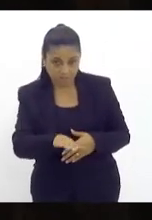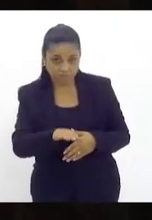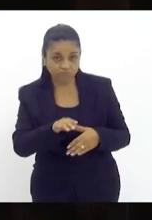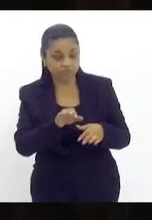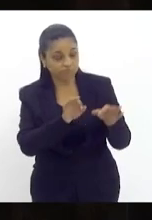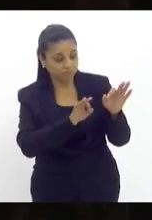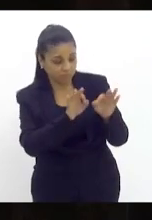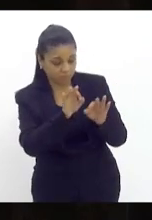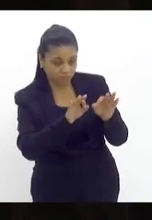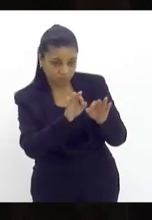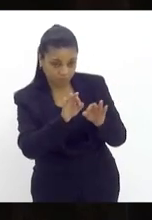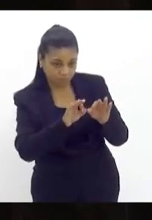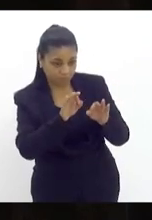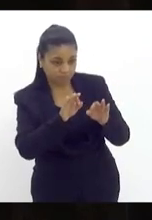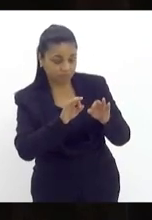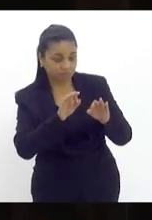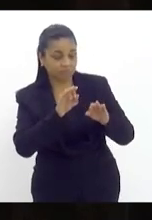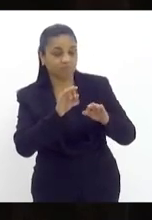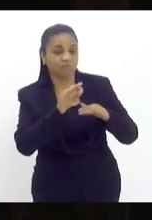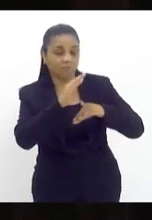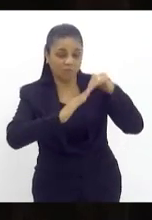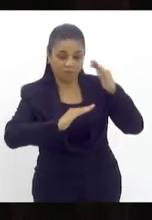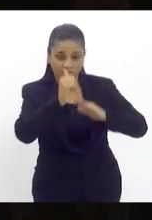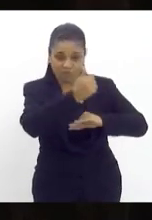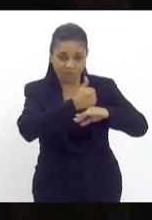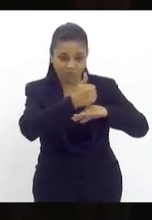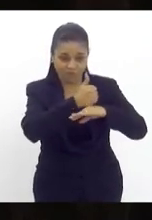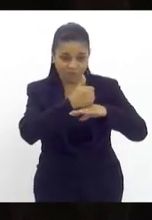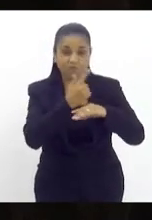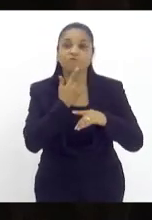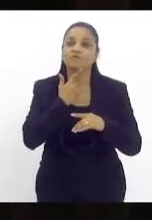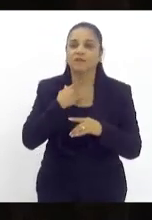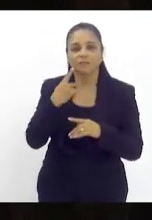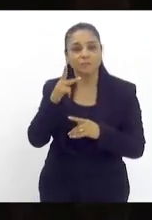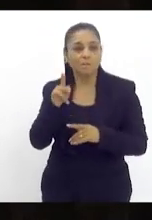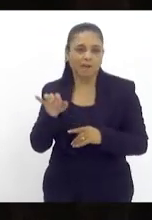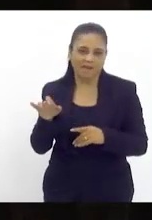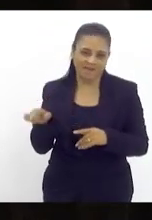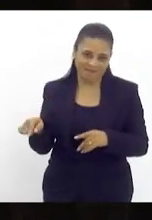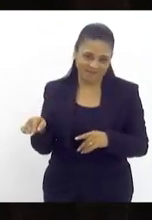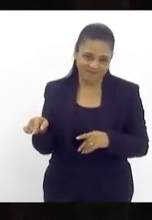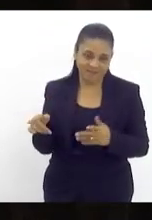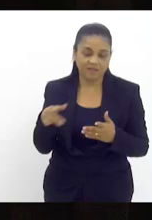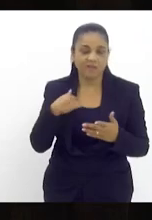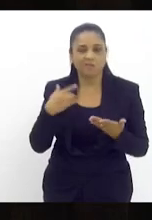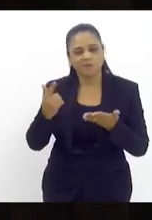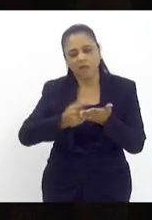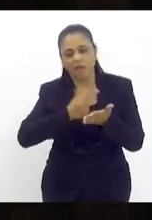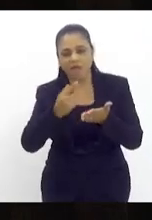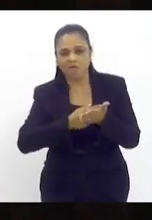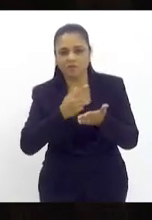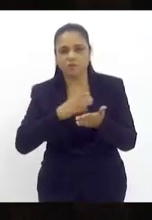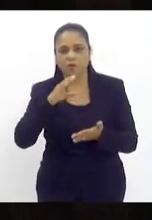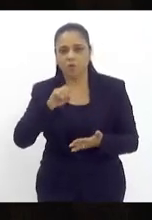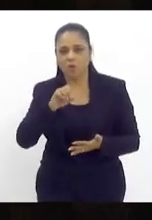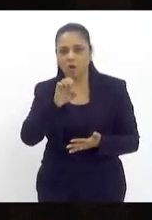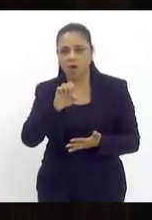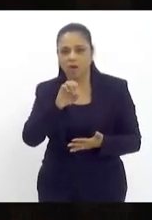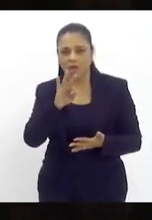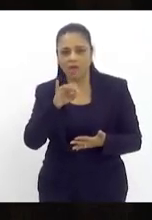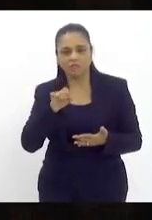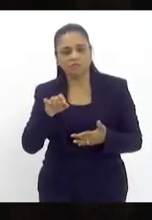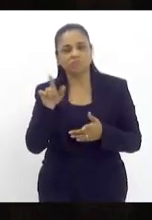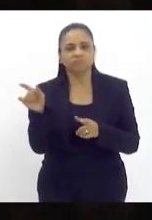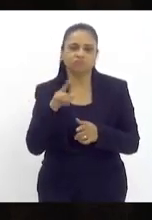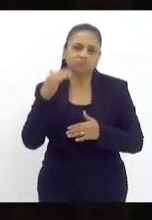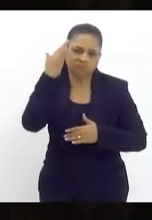projeto profissional do pai. Né? Hoje mesmo, estava na Revista Oeste, E a tava Branca Nunes, ela